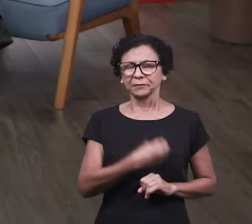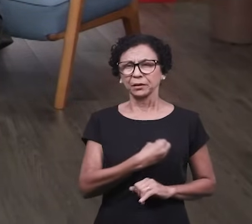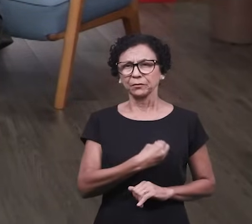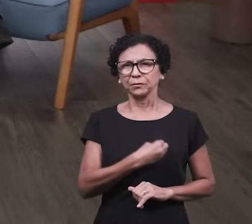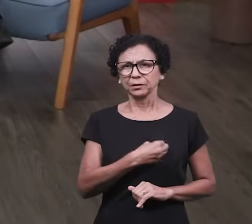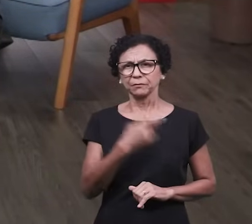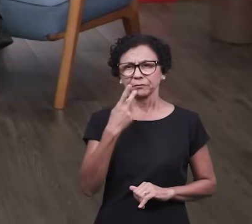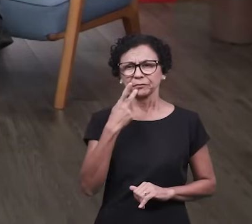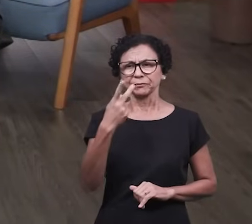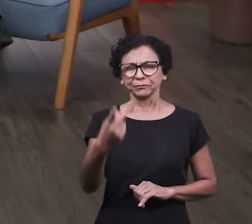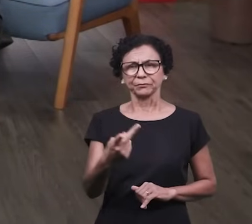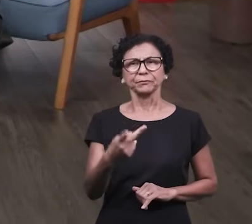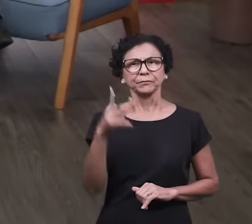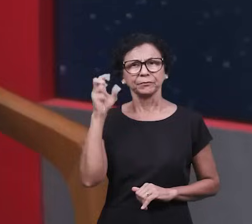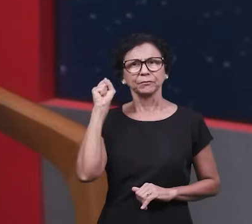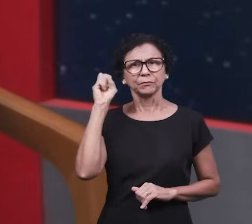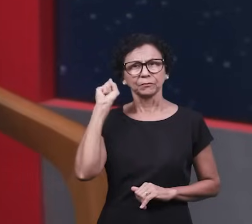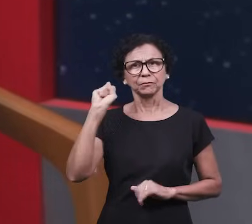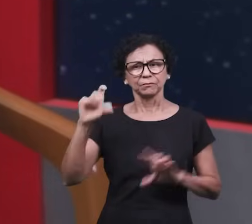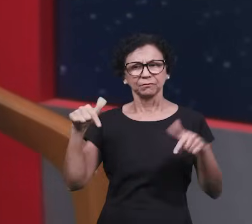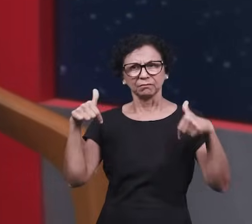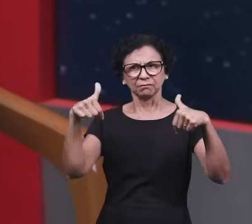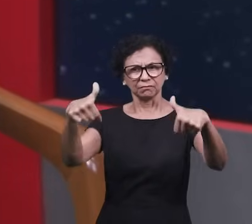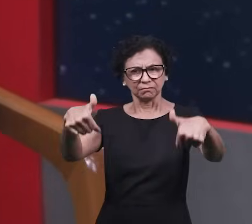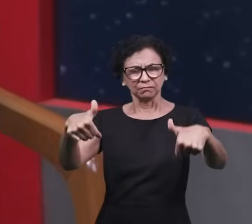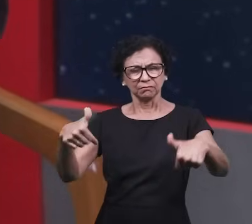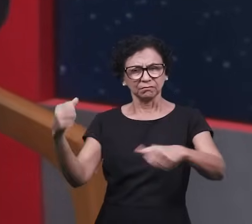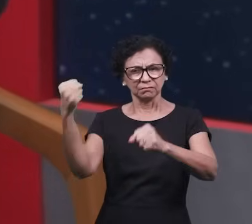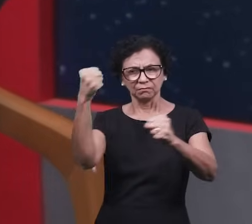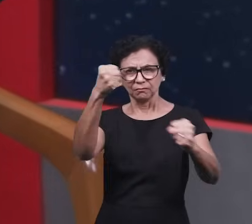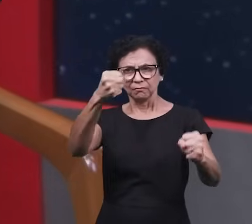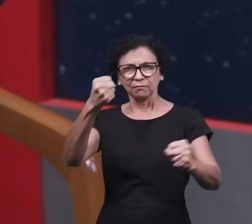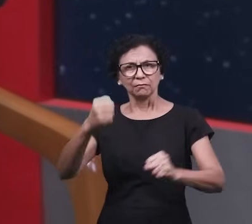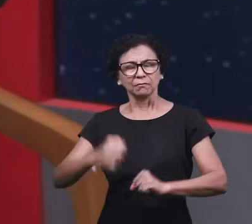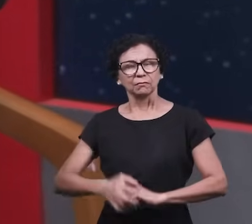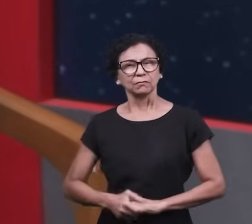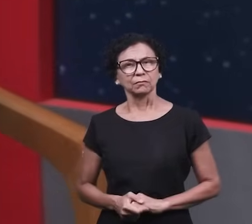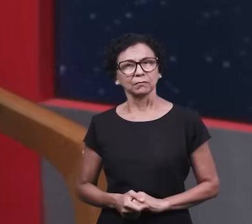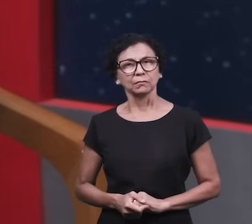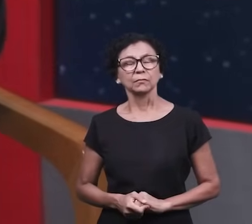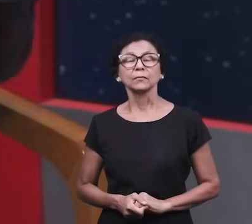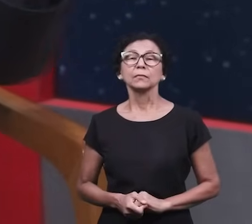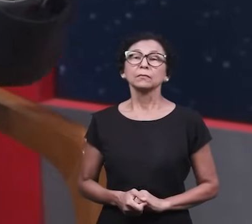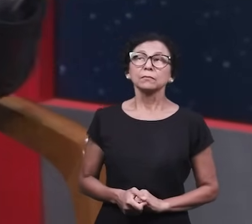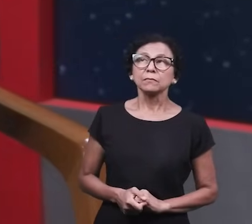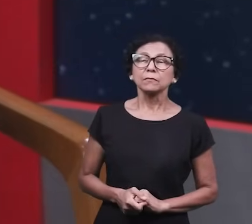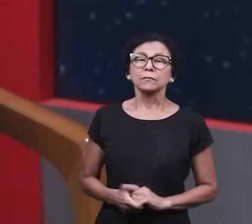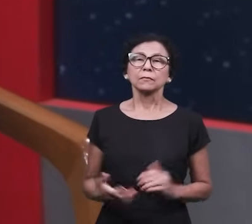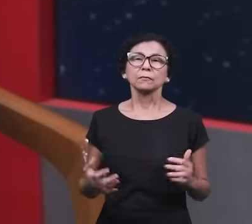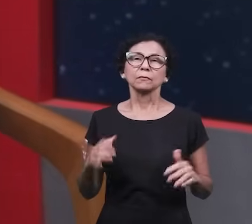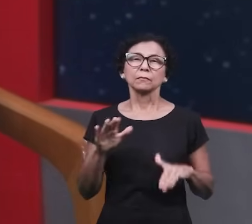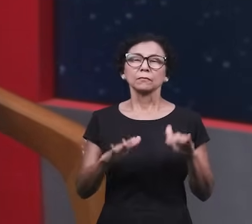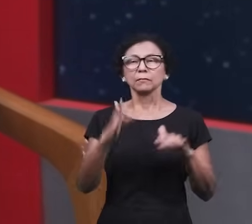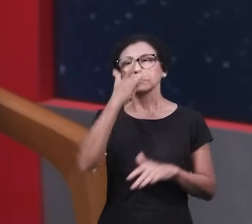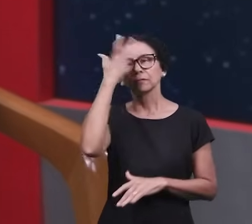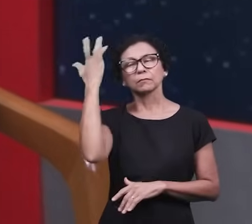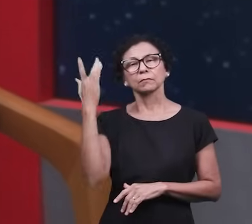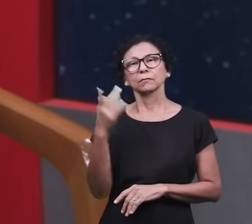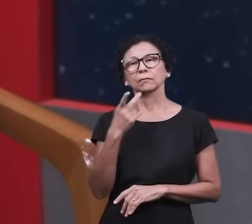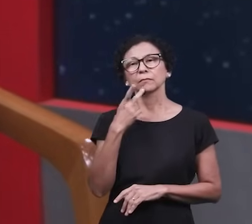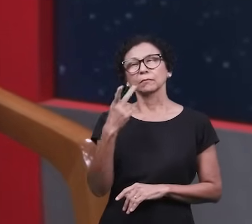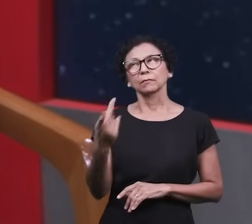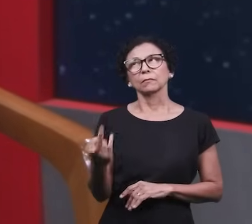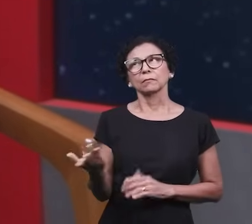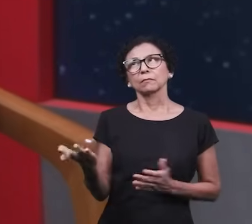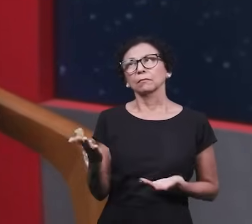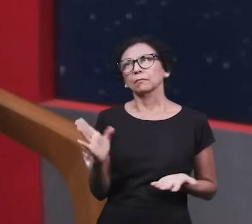vivo, é um Senhor que fala, que se manifesta, que mostra, porque às vezes a pessoa diz assim,